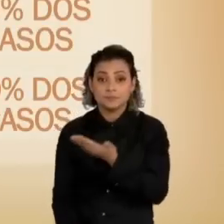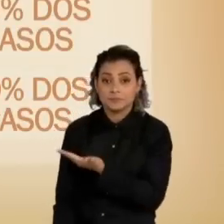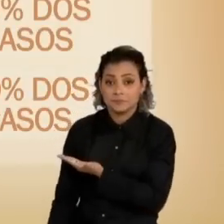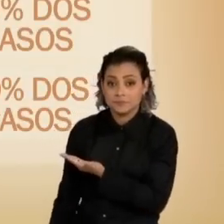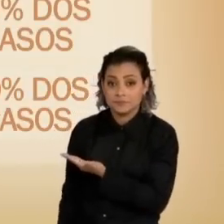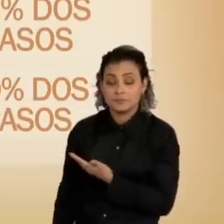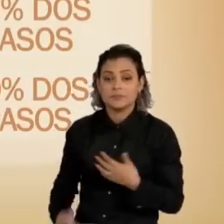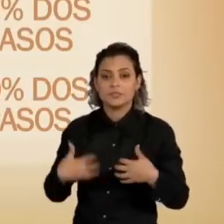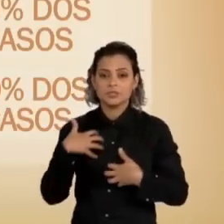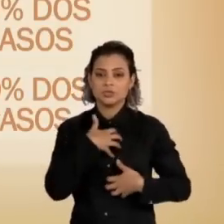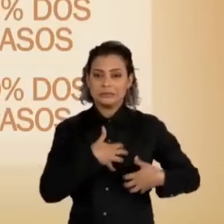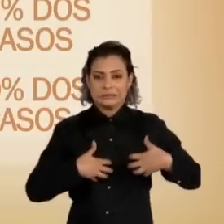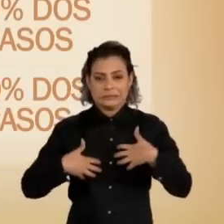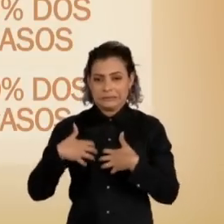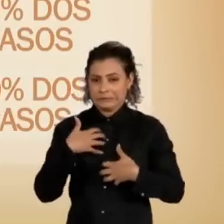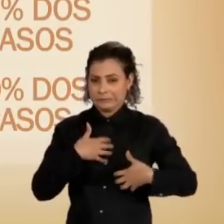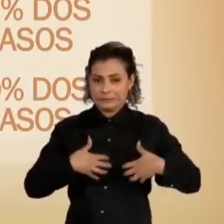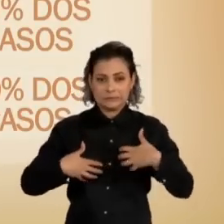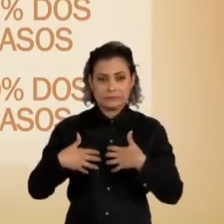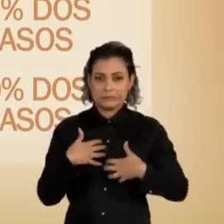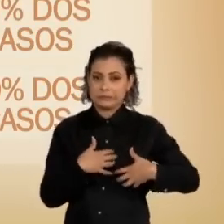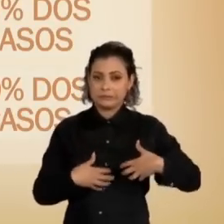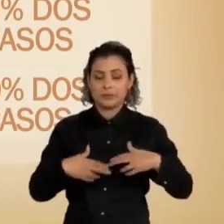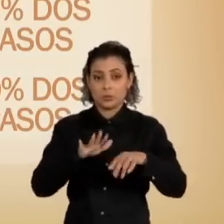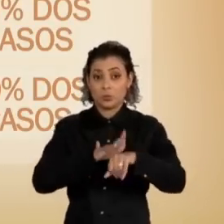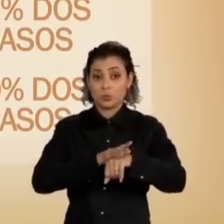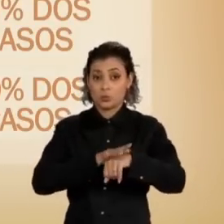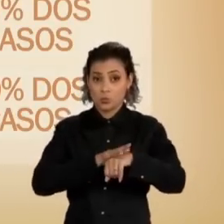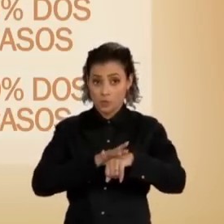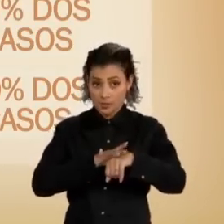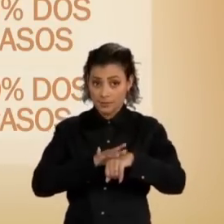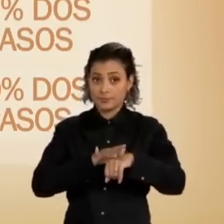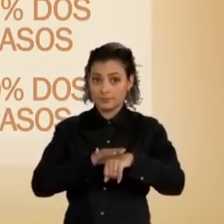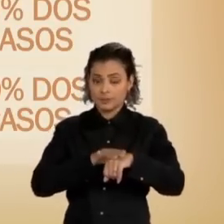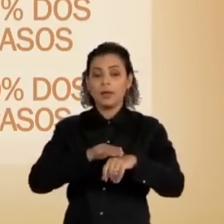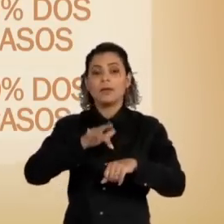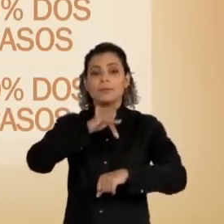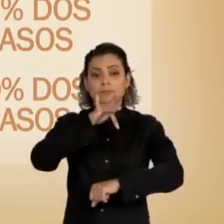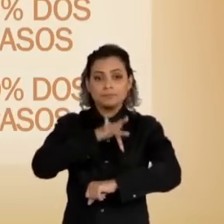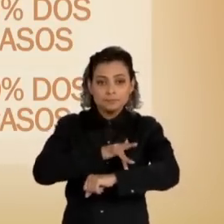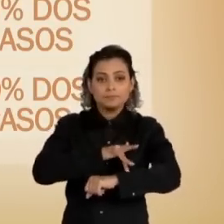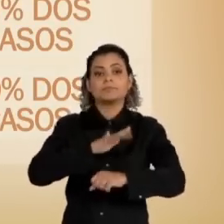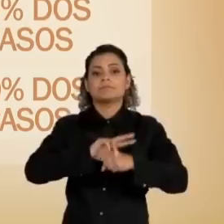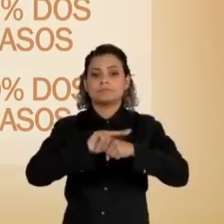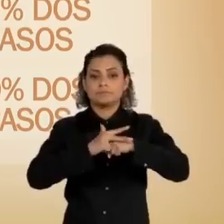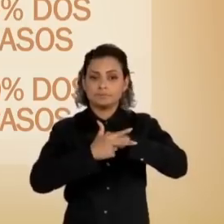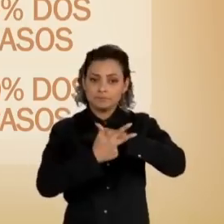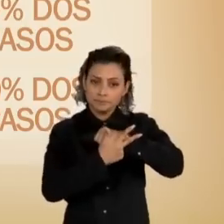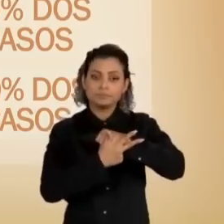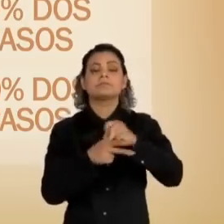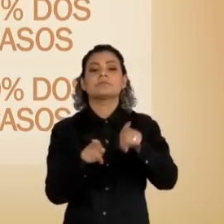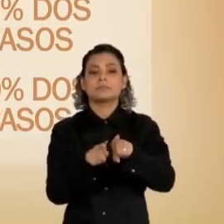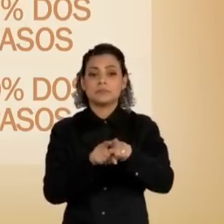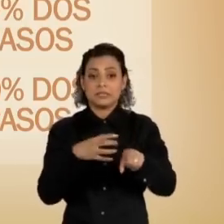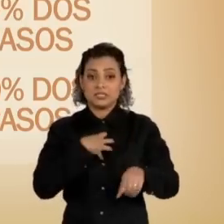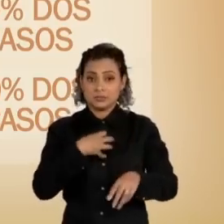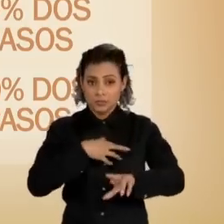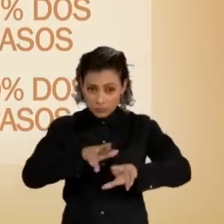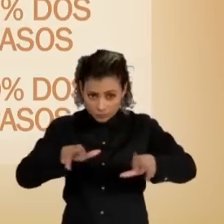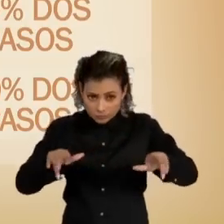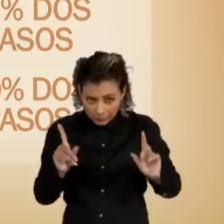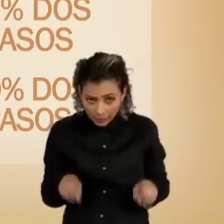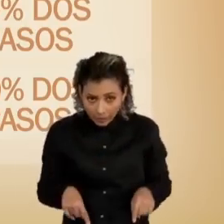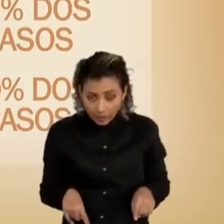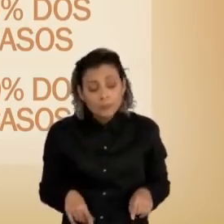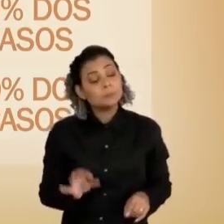os sintomas da doença, não? E a dengue, a zika, a chikungunya apresentam sintomas diferentes.